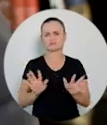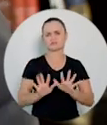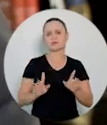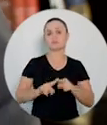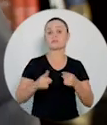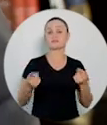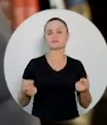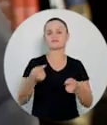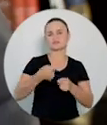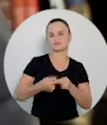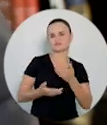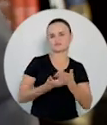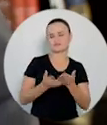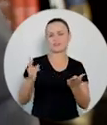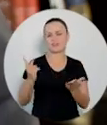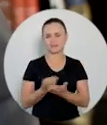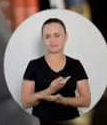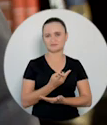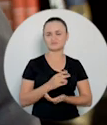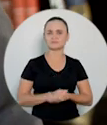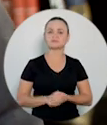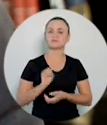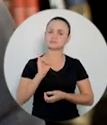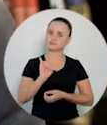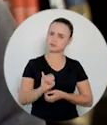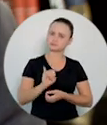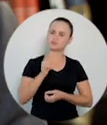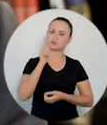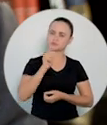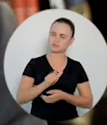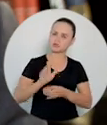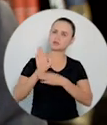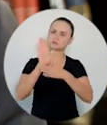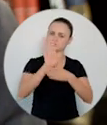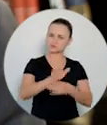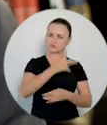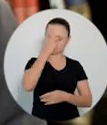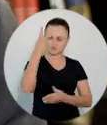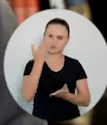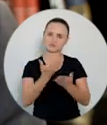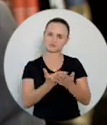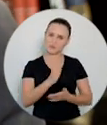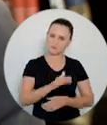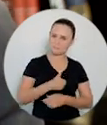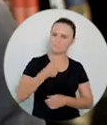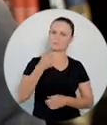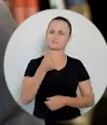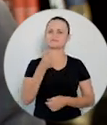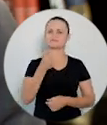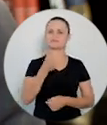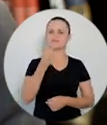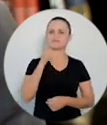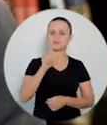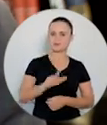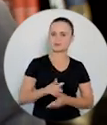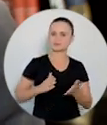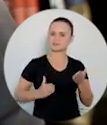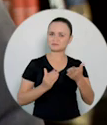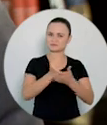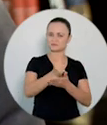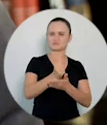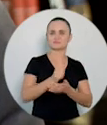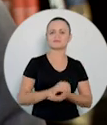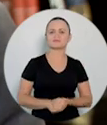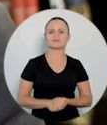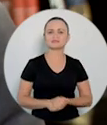jeito errado. Isso acontece com frequência e se eu puder ajudar uma pessoa a estudar melhor e com isso ela consegue ser